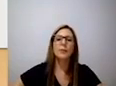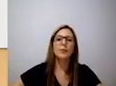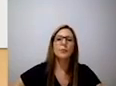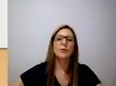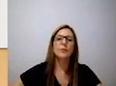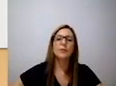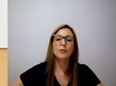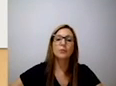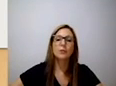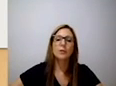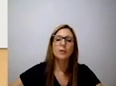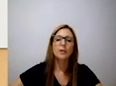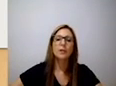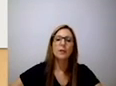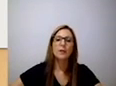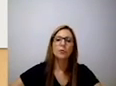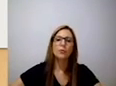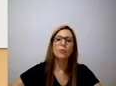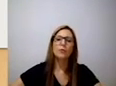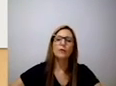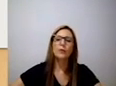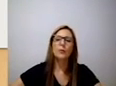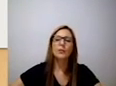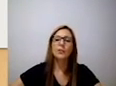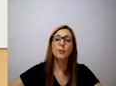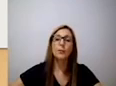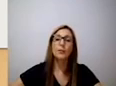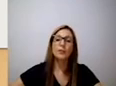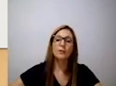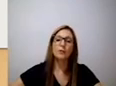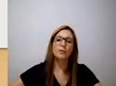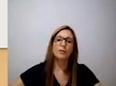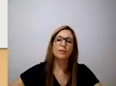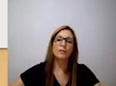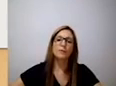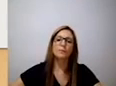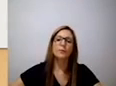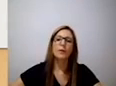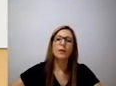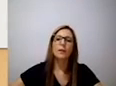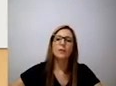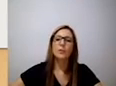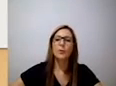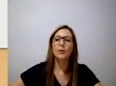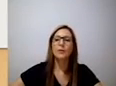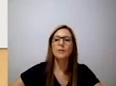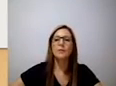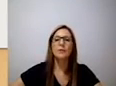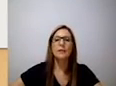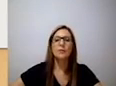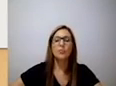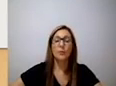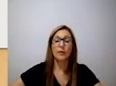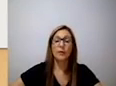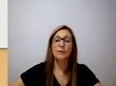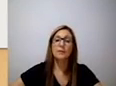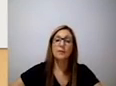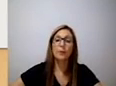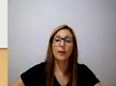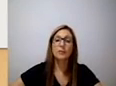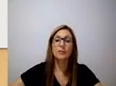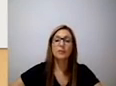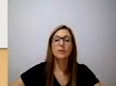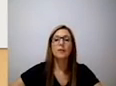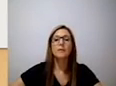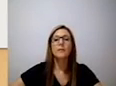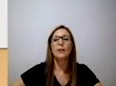sinteticamente produzidos que atuam na forma de impedir a ovulação. Eles só podem ser usados sob orientação